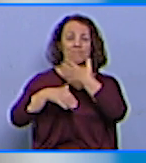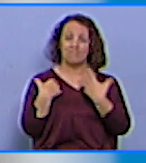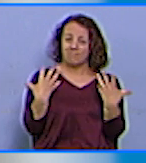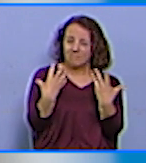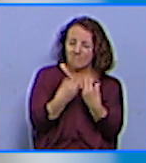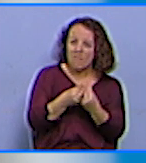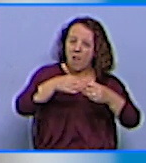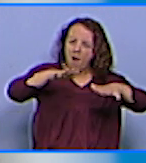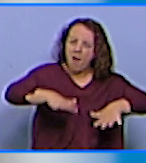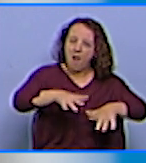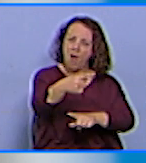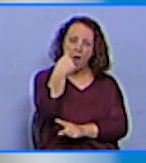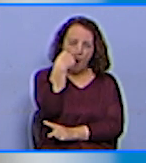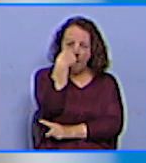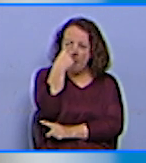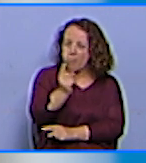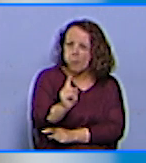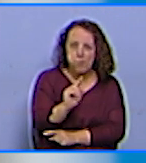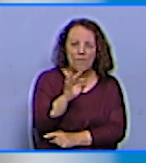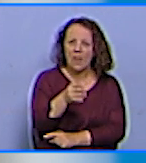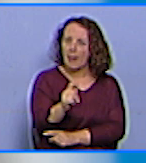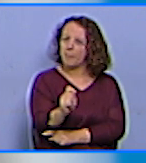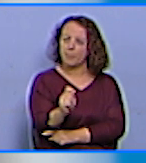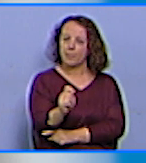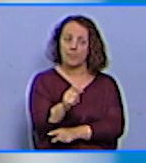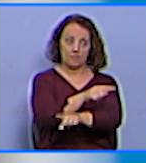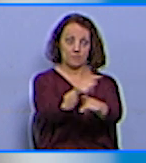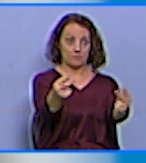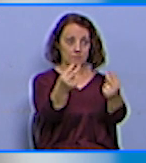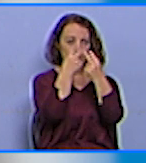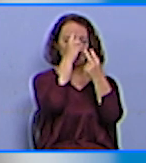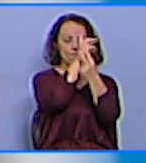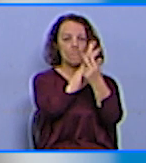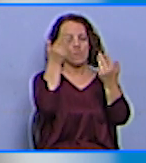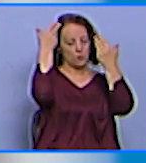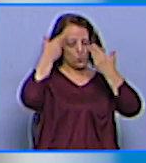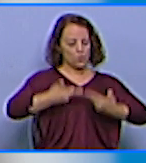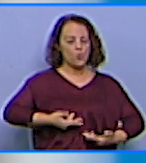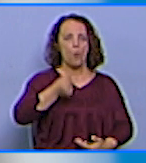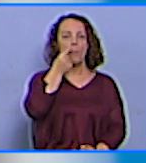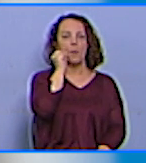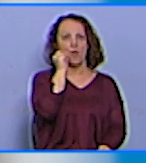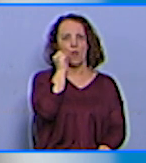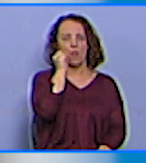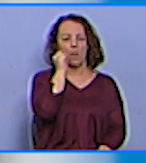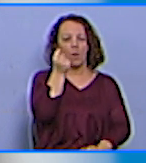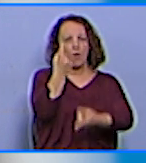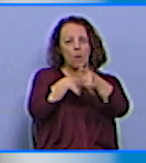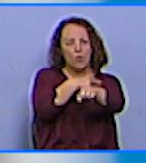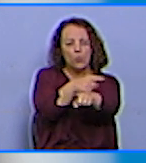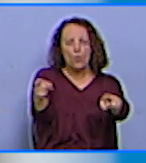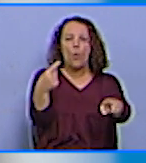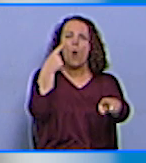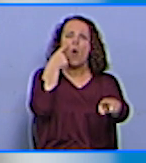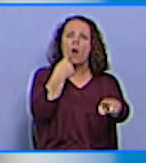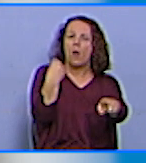e não me conheces, Filipe? Quem me vê, vê o Pai. Como podes tu dizer: mostra-nos